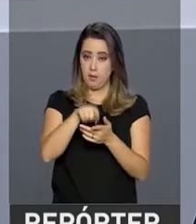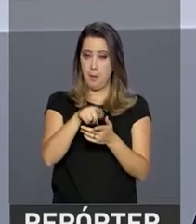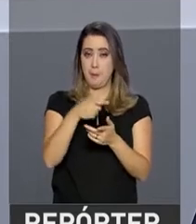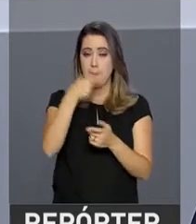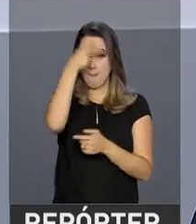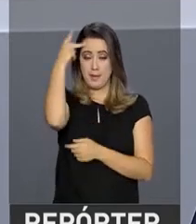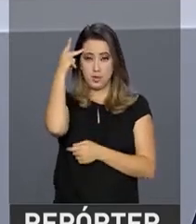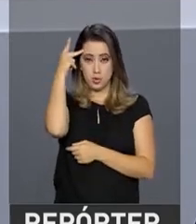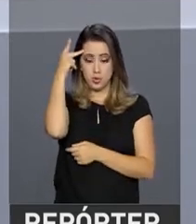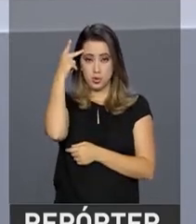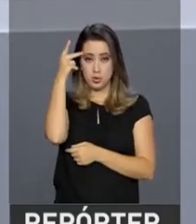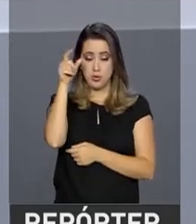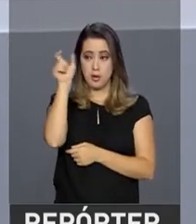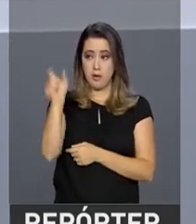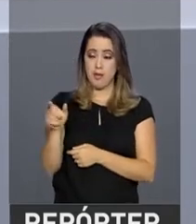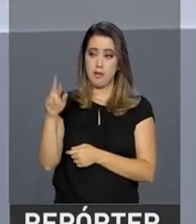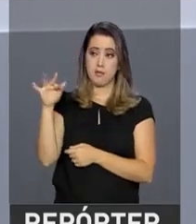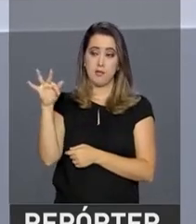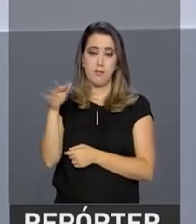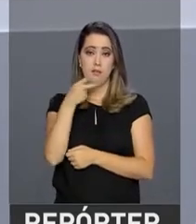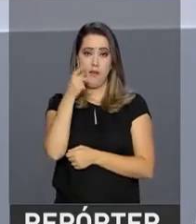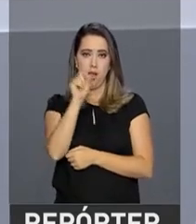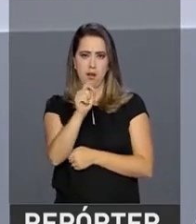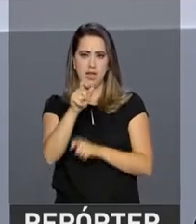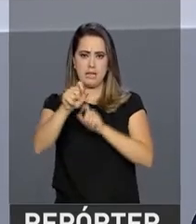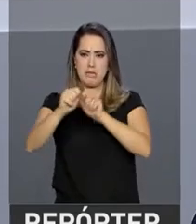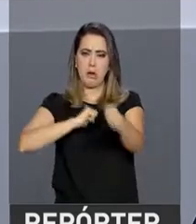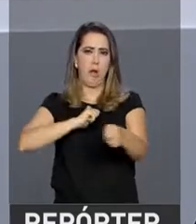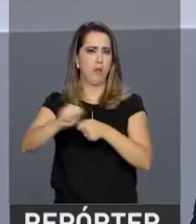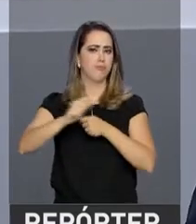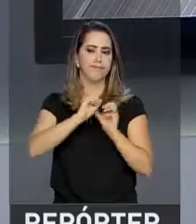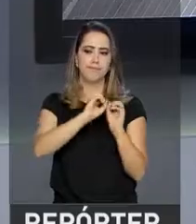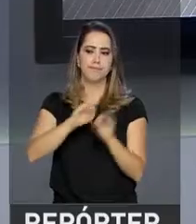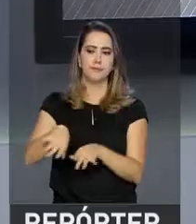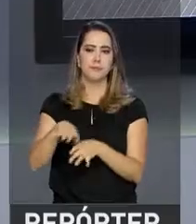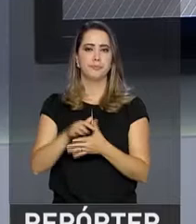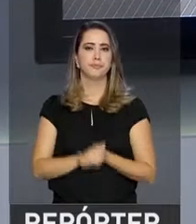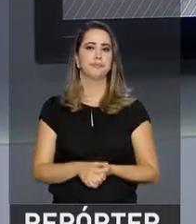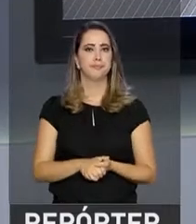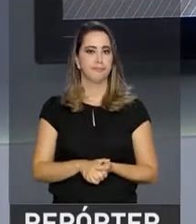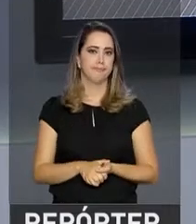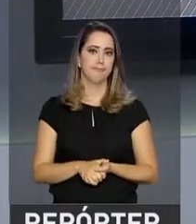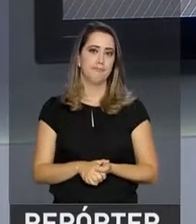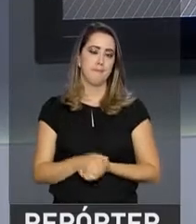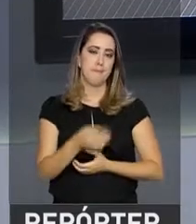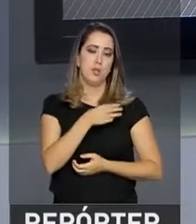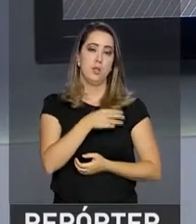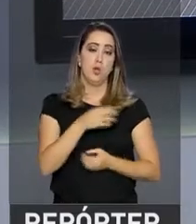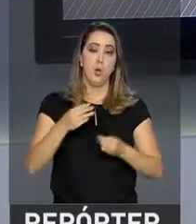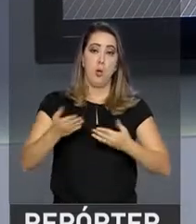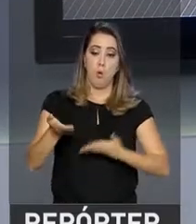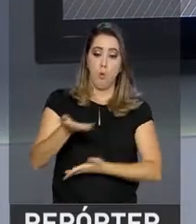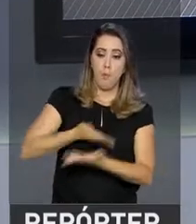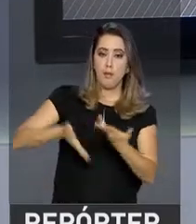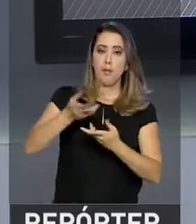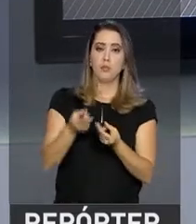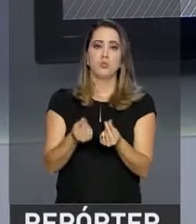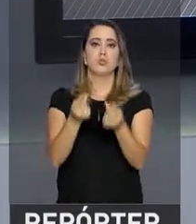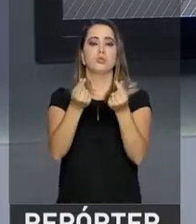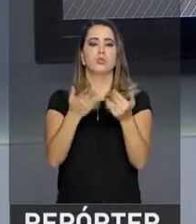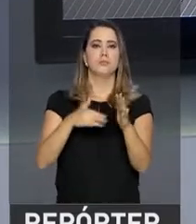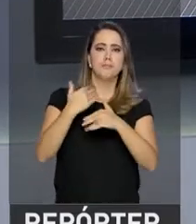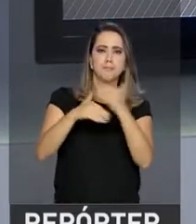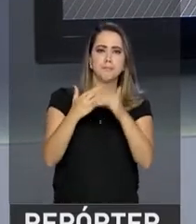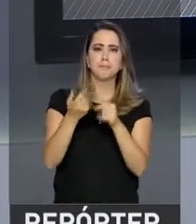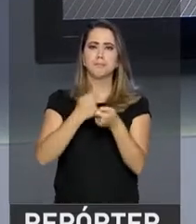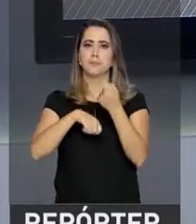receita federal pede que você diz considera o documento e jogue fora o mercado financeiro elevou mais uma vez a estimativa de crescimento